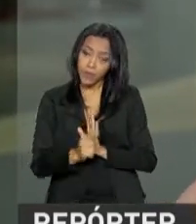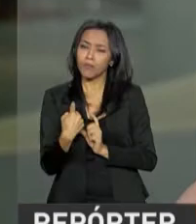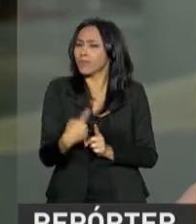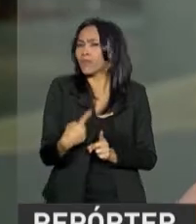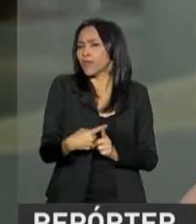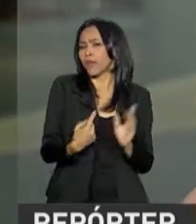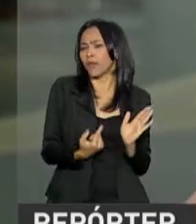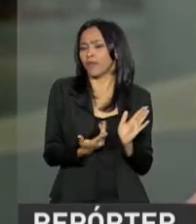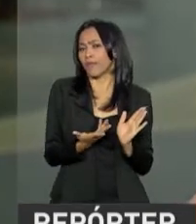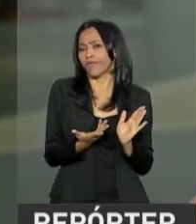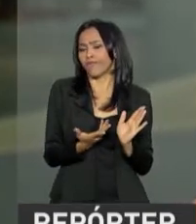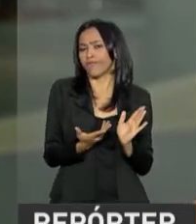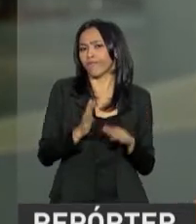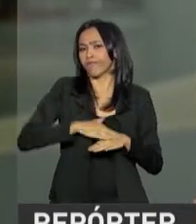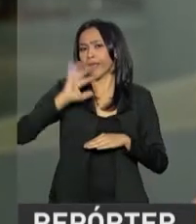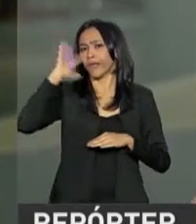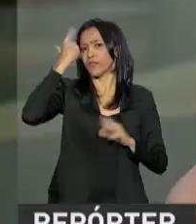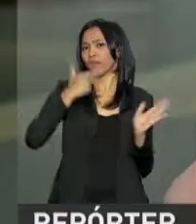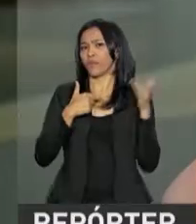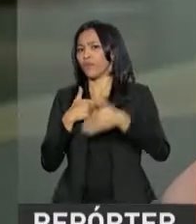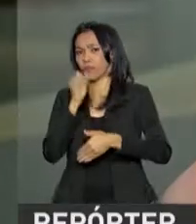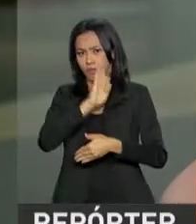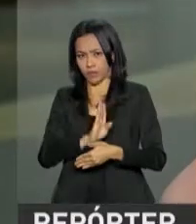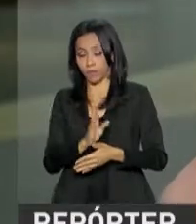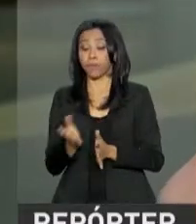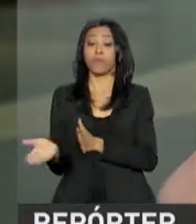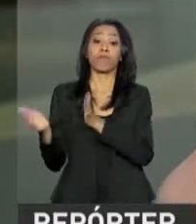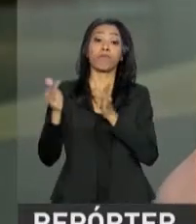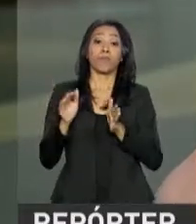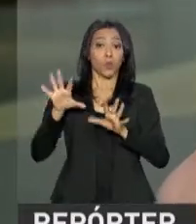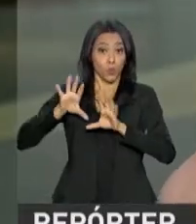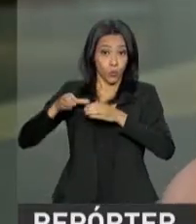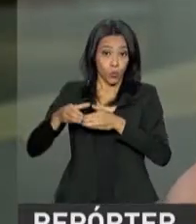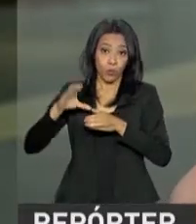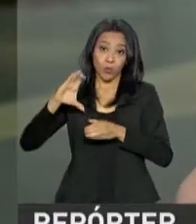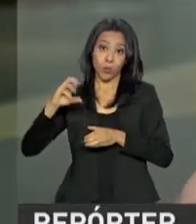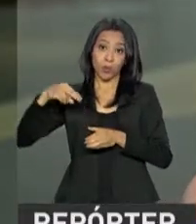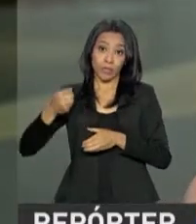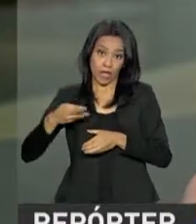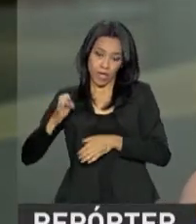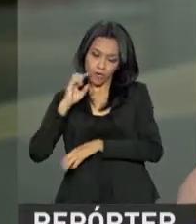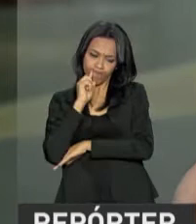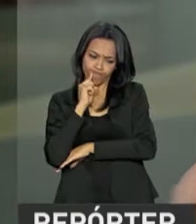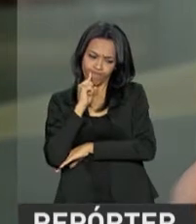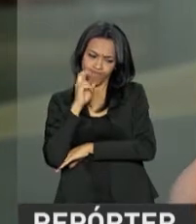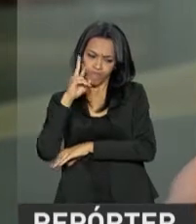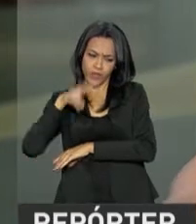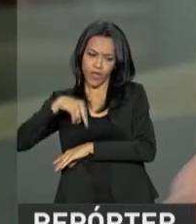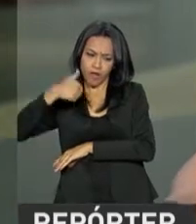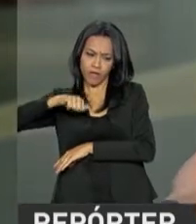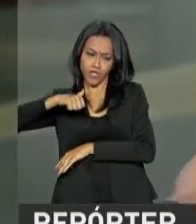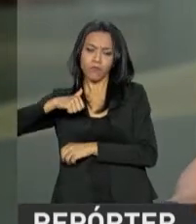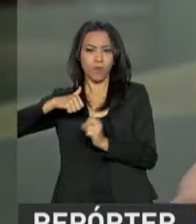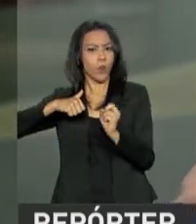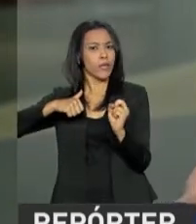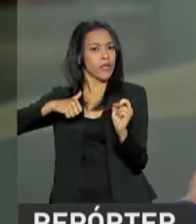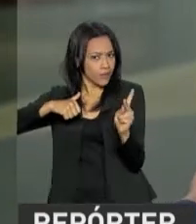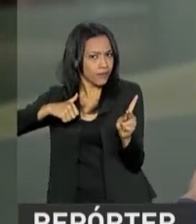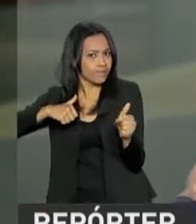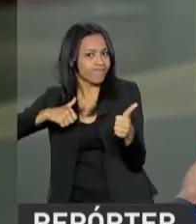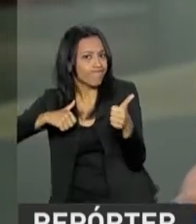fez 11 refrigerantes o conare decidindo pelo reconhecimento aí a pessoa vai ostentar um novo